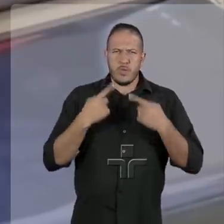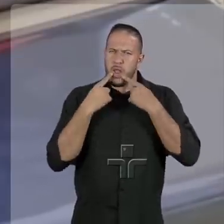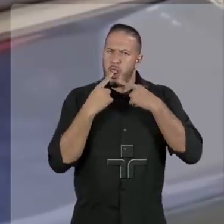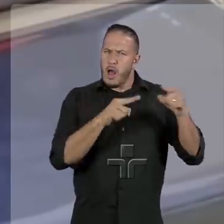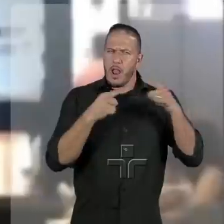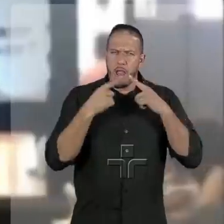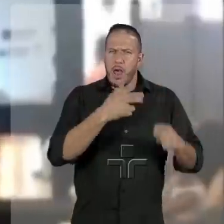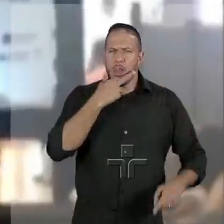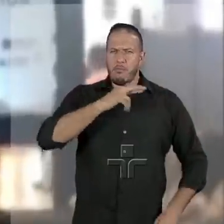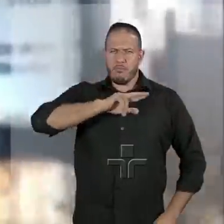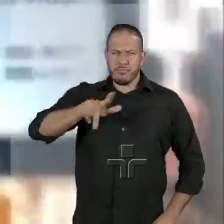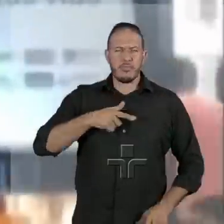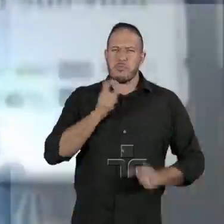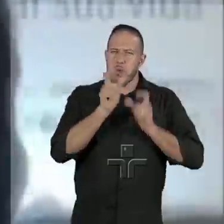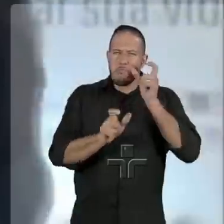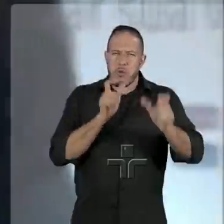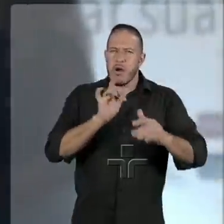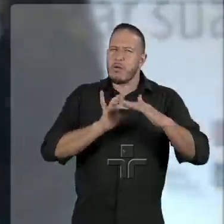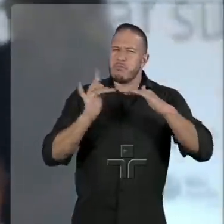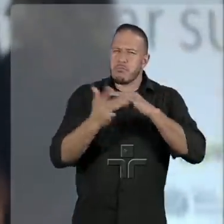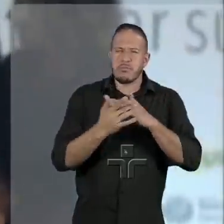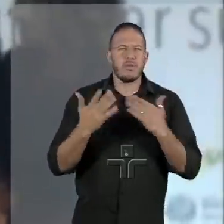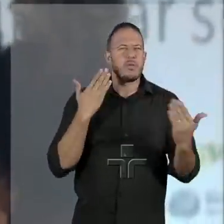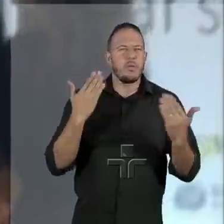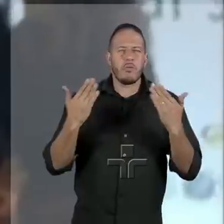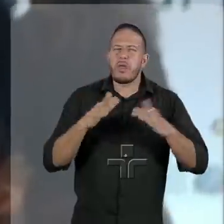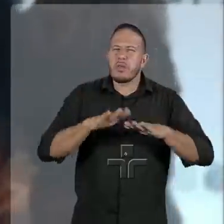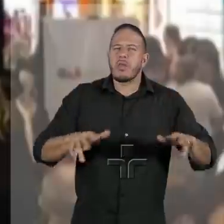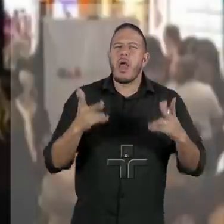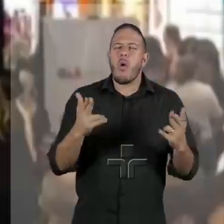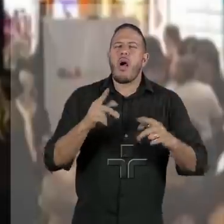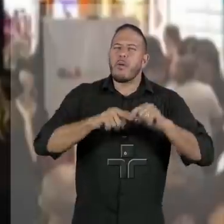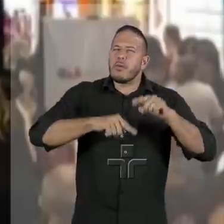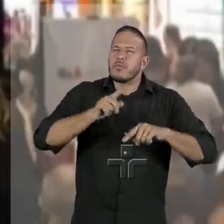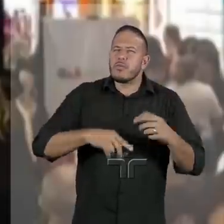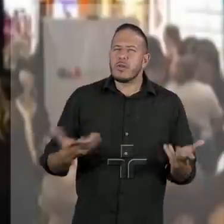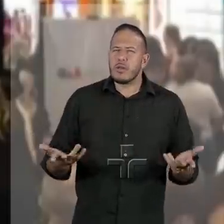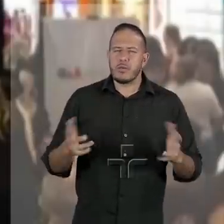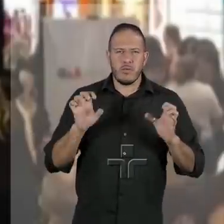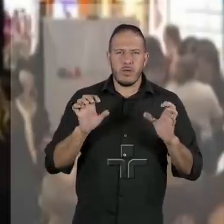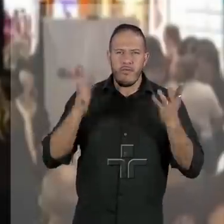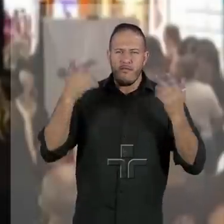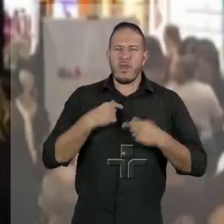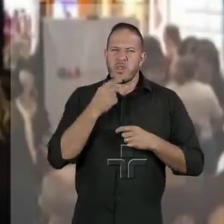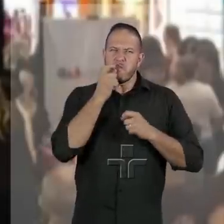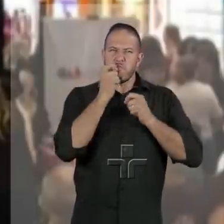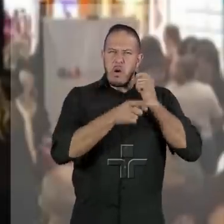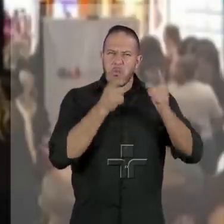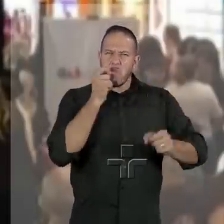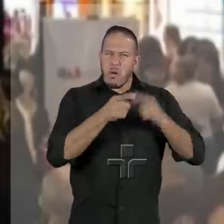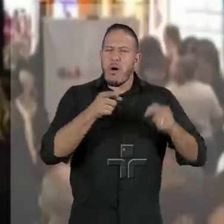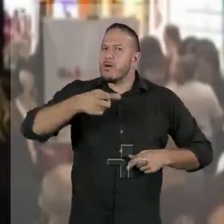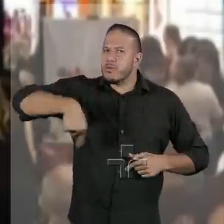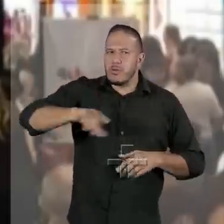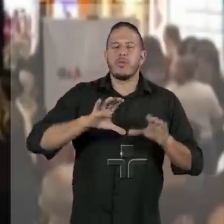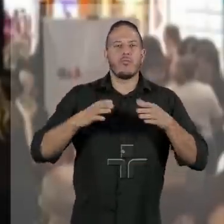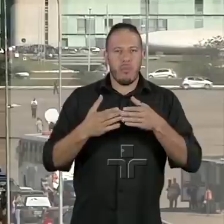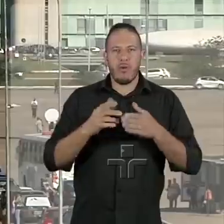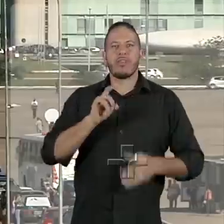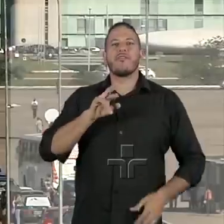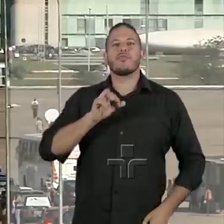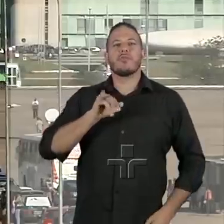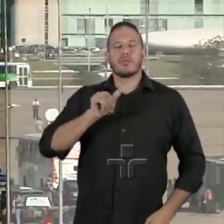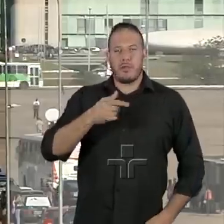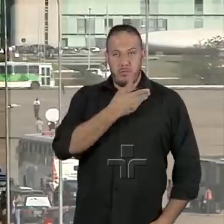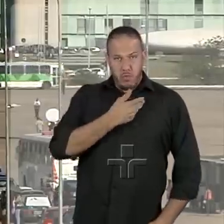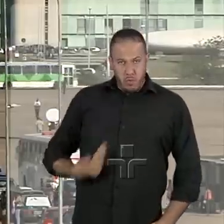redes sociais. Internautas compararam as crianças a mercadorias. O evento foi alvo de repúdio da Defensoria Pública Estadual e